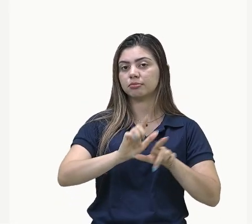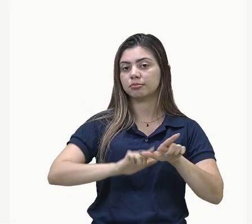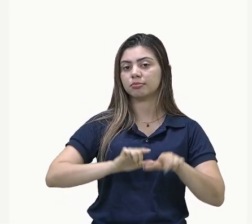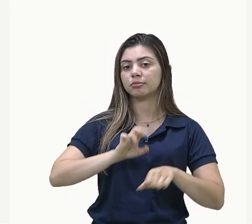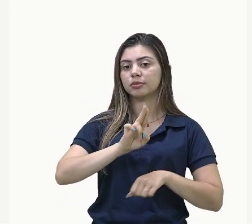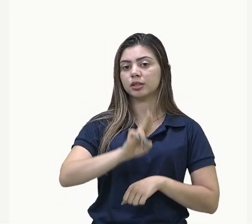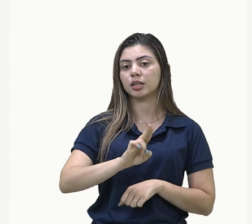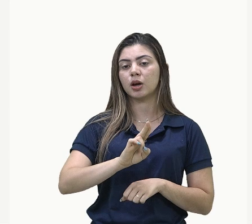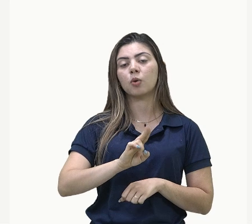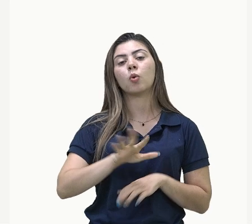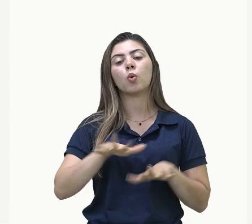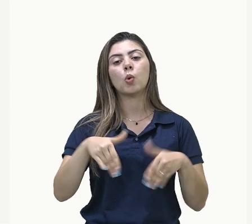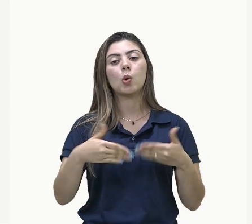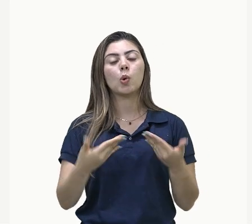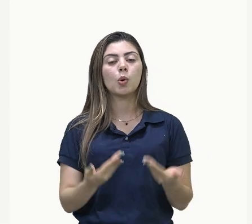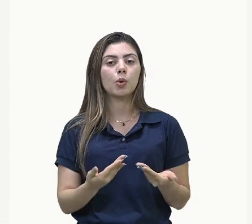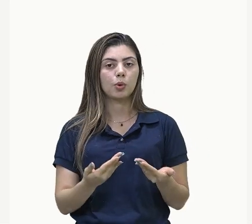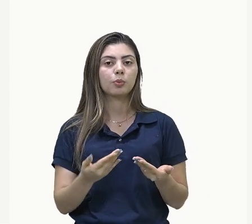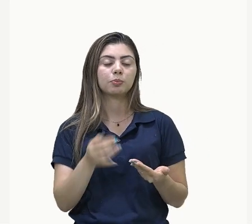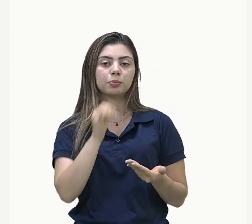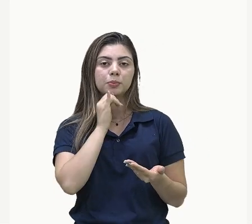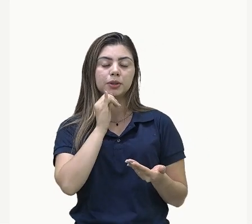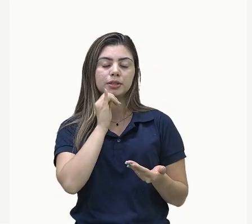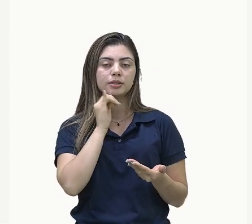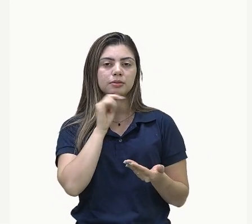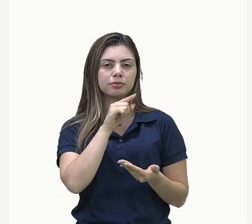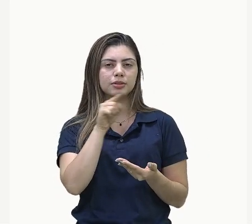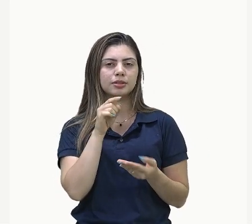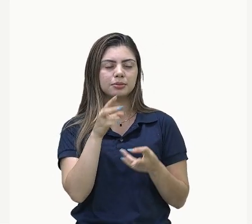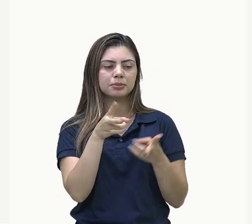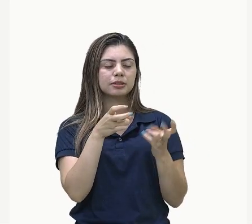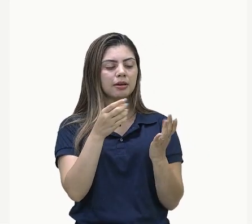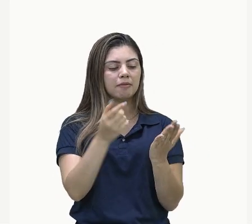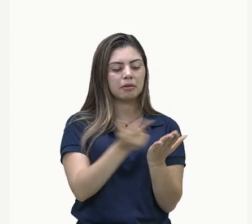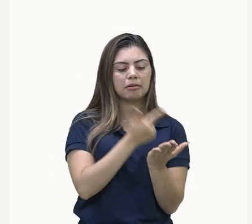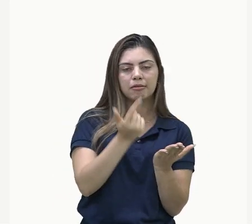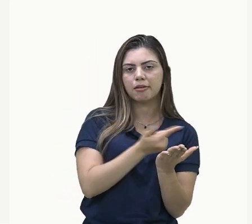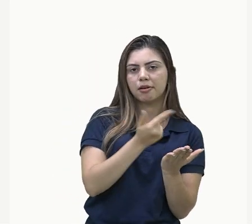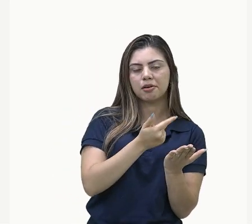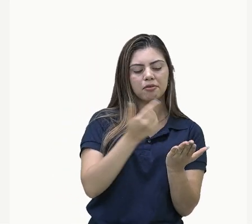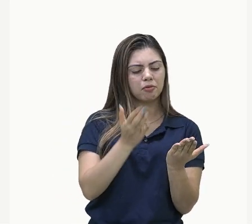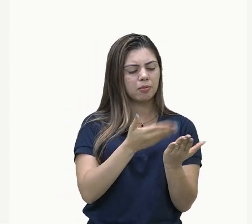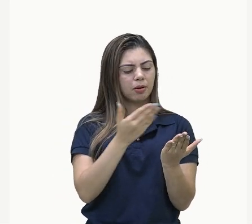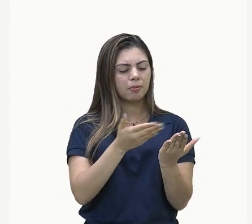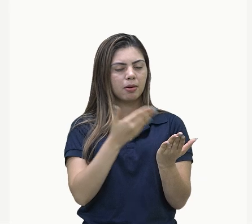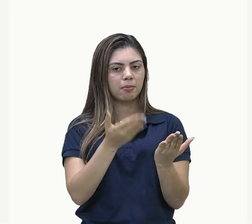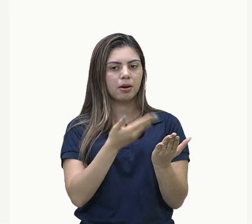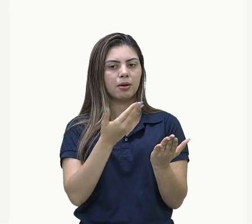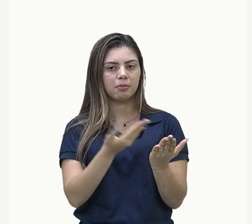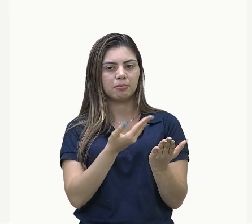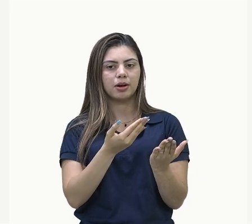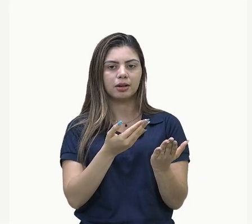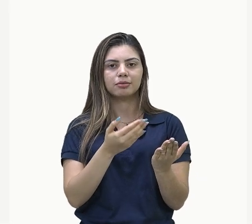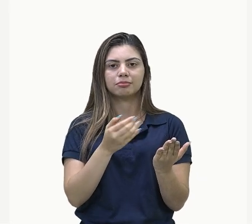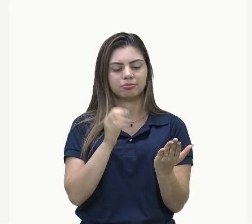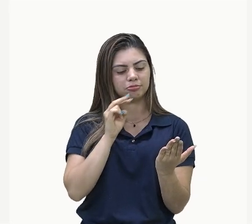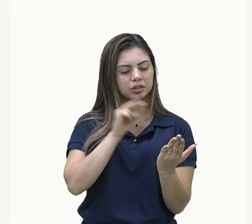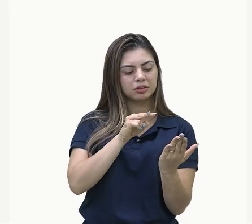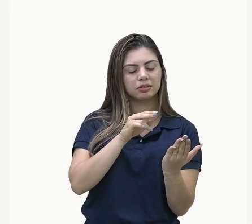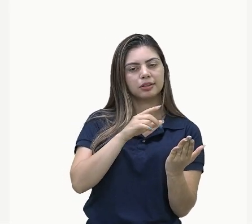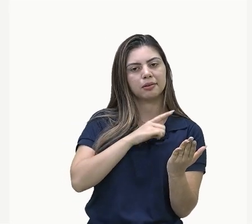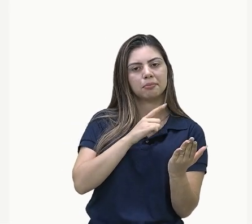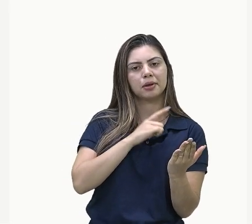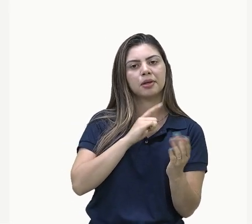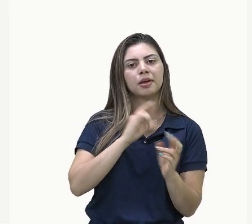também quando você ouvir falar ou verificar em livros, apostilas, a tensão, mas professora, eu vi que também aparece